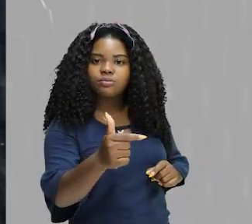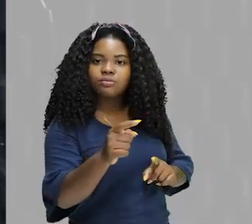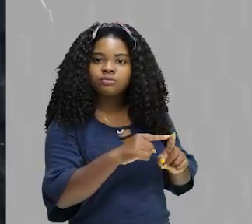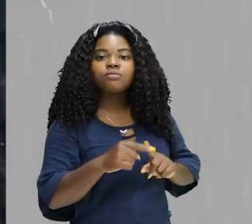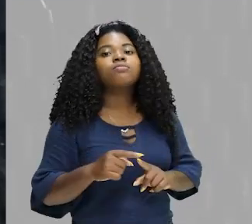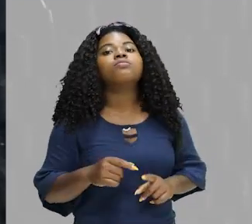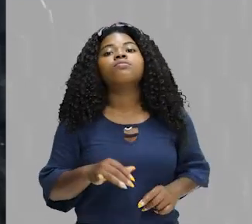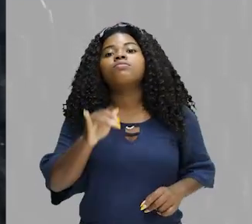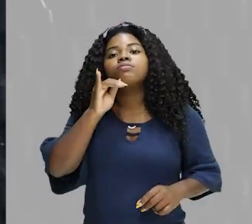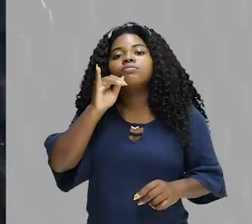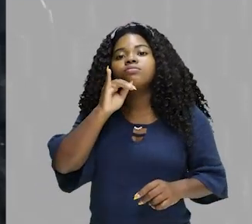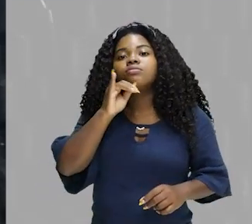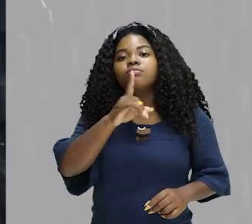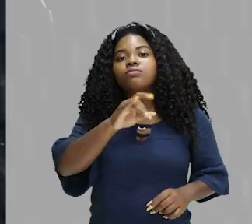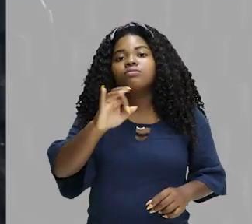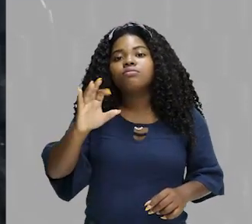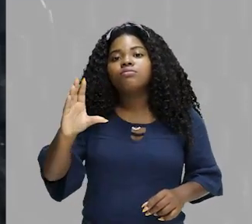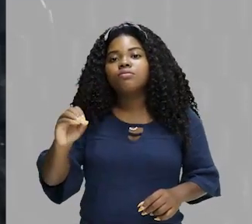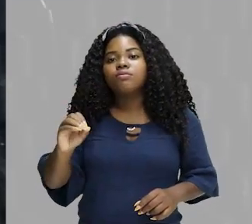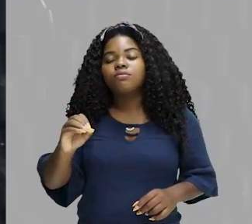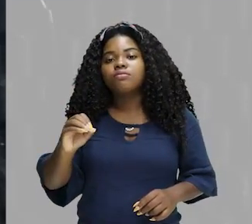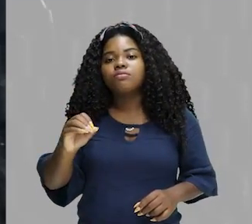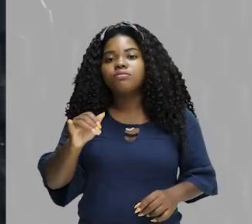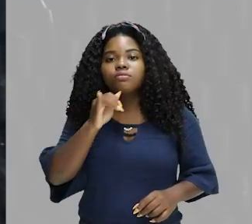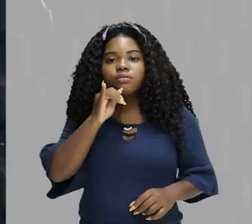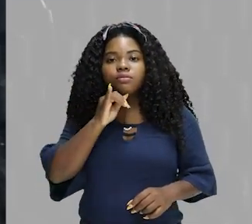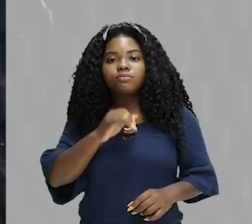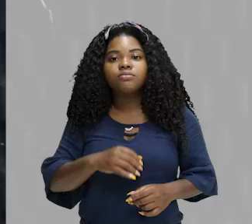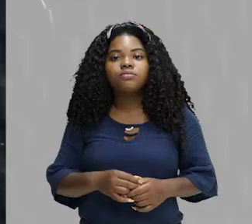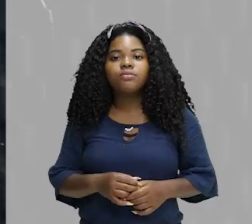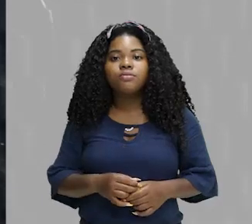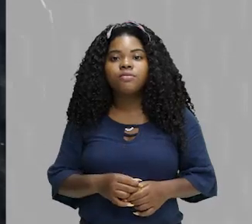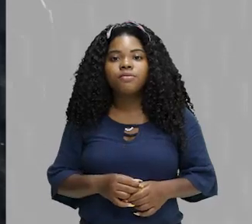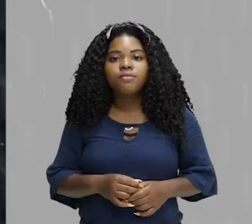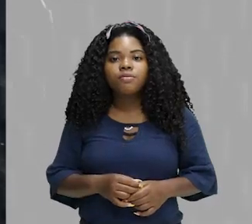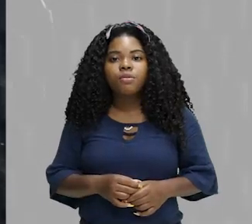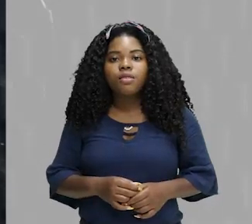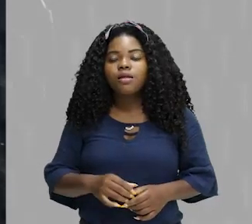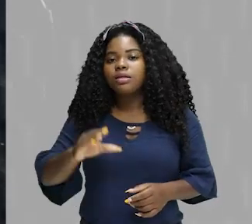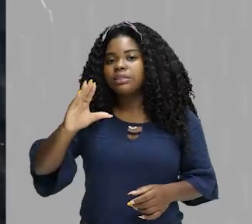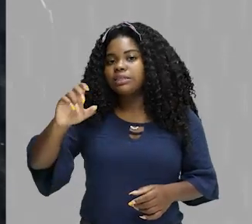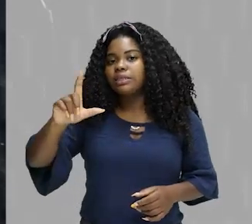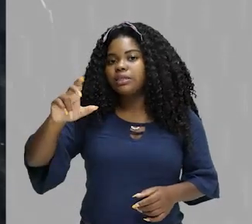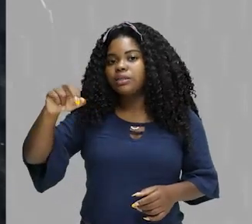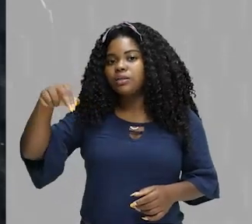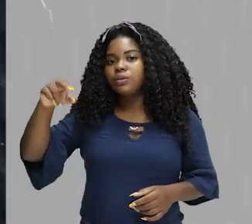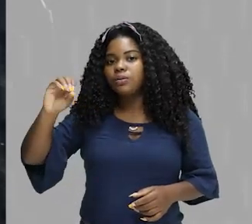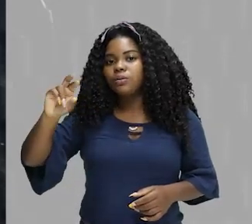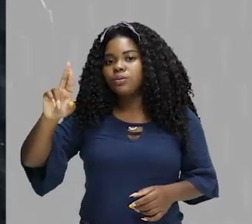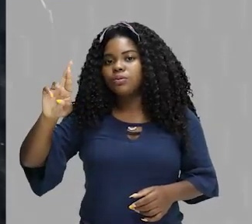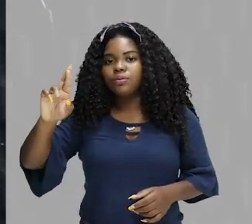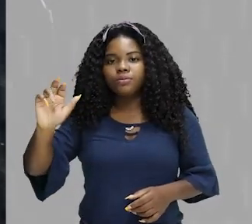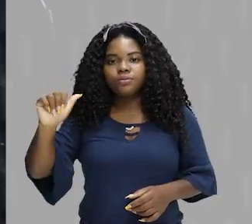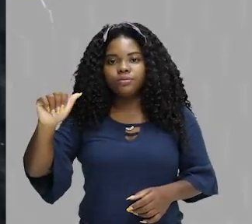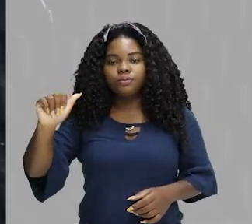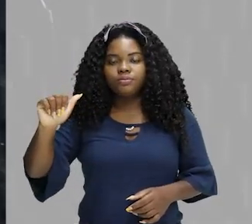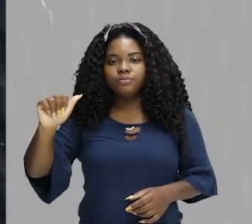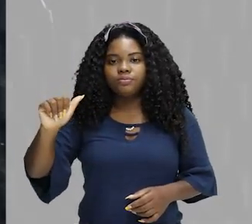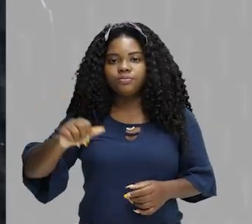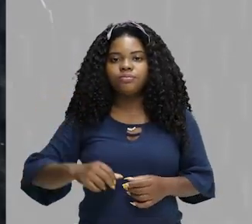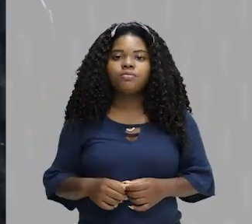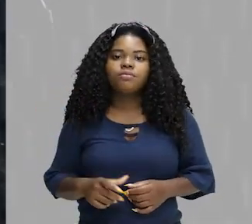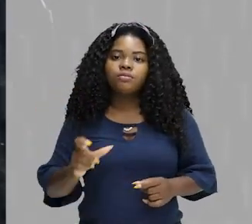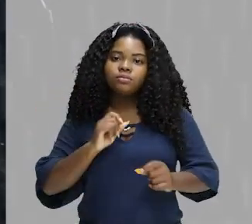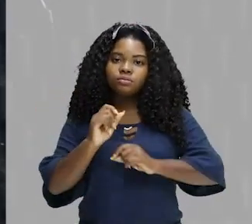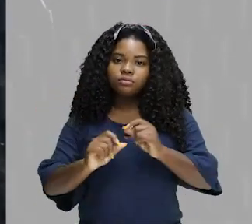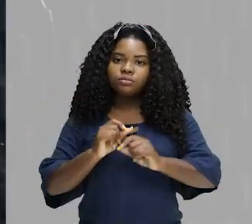Um exemplo de dicotiledônea, a cenoura. A própria cenoura é uma raiz que você, tem a raiz